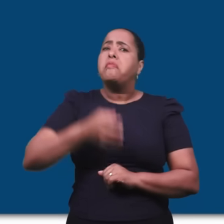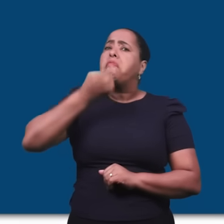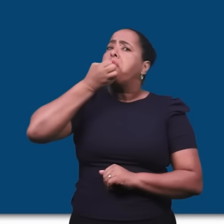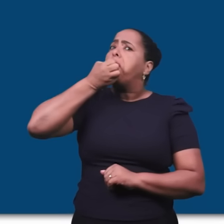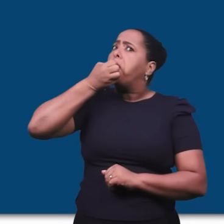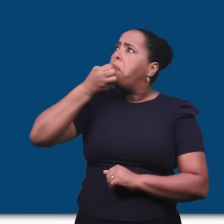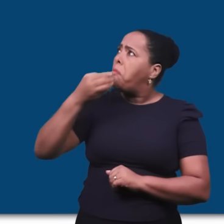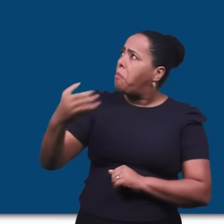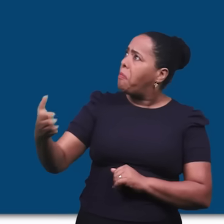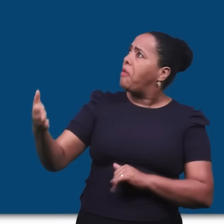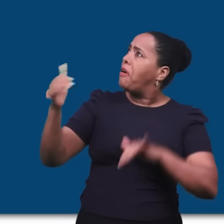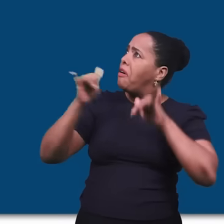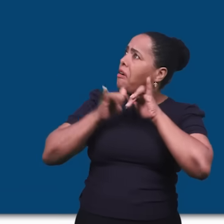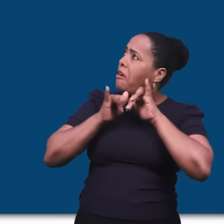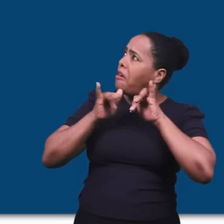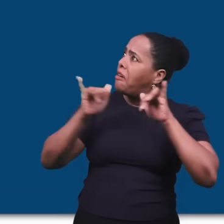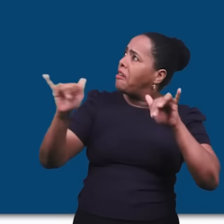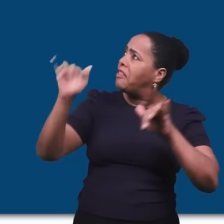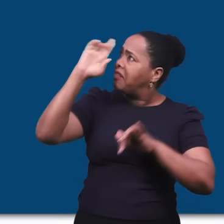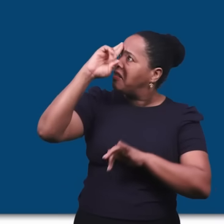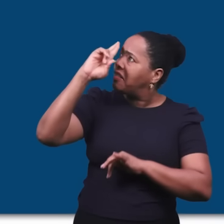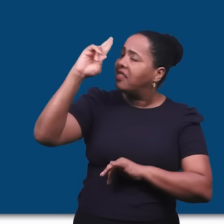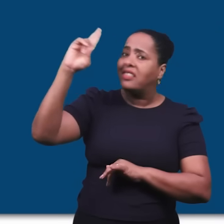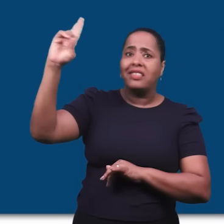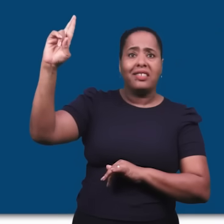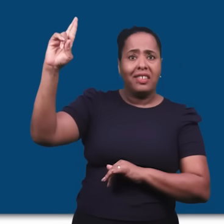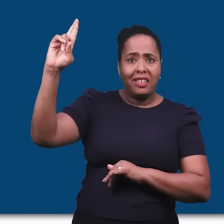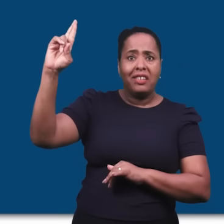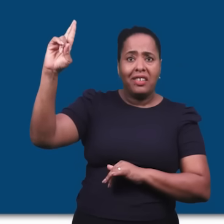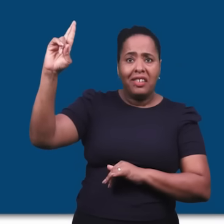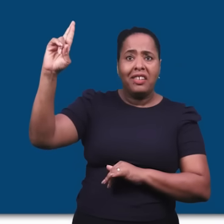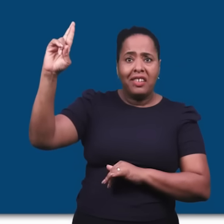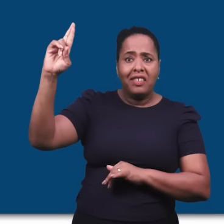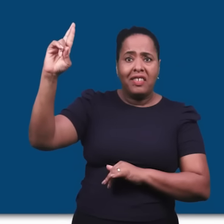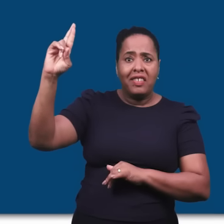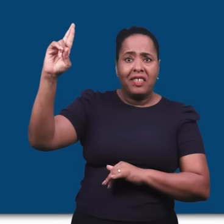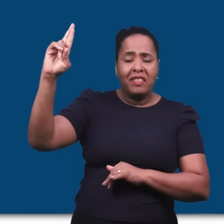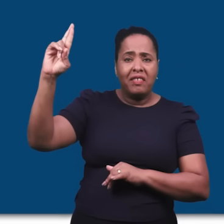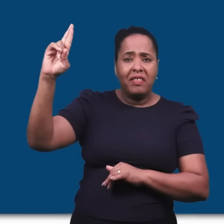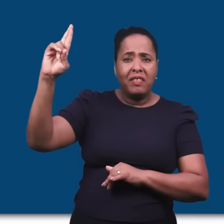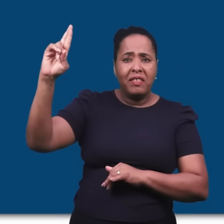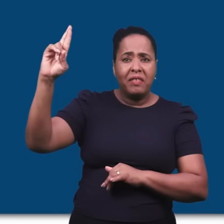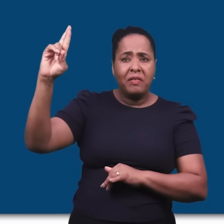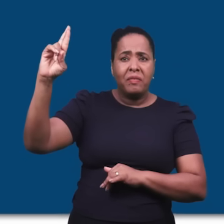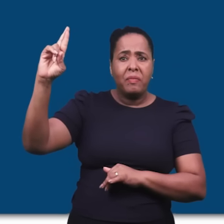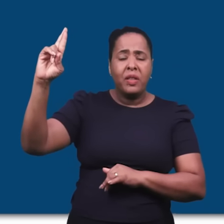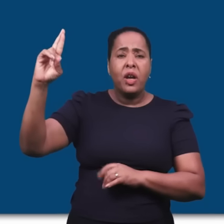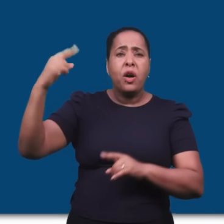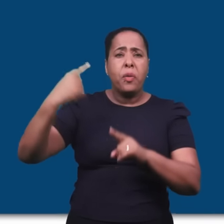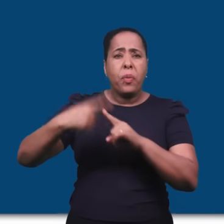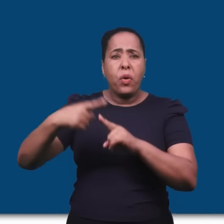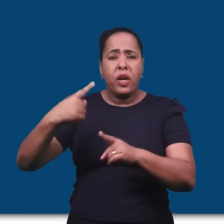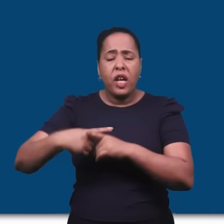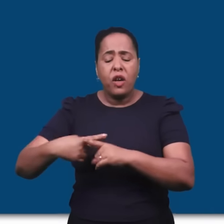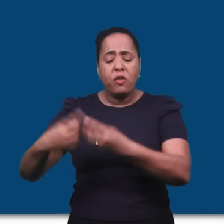Bendito seja o Senhor, que não nos deu por presa aos seus dentes.